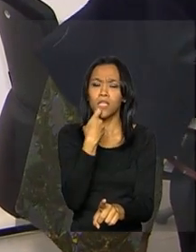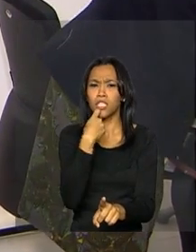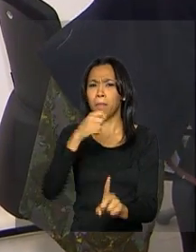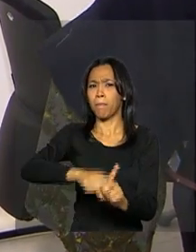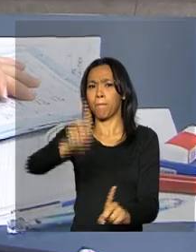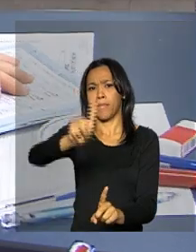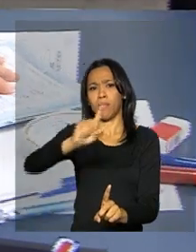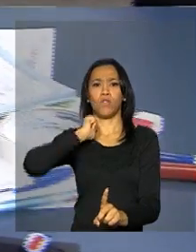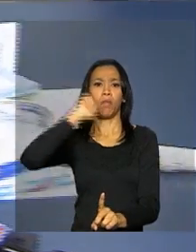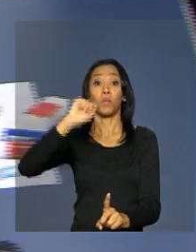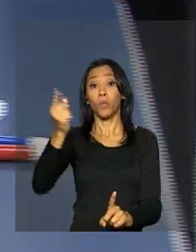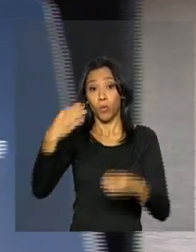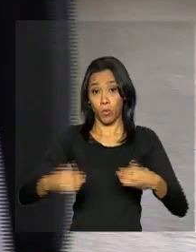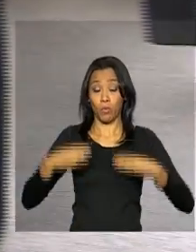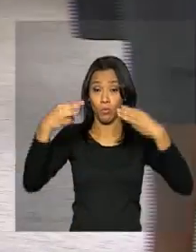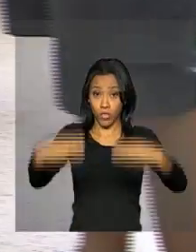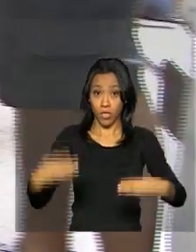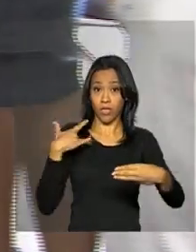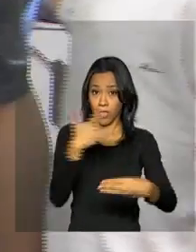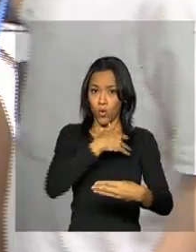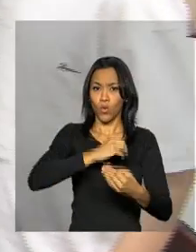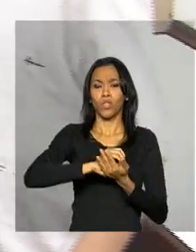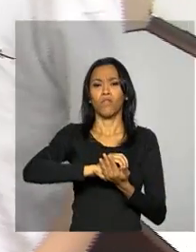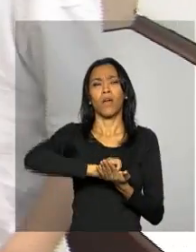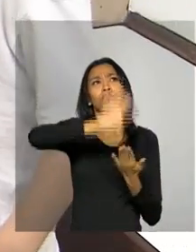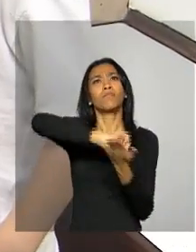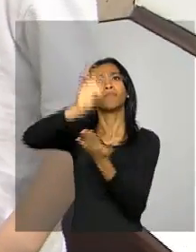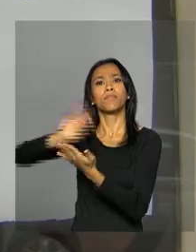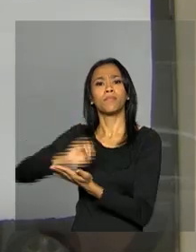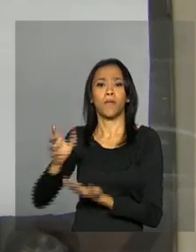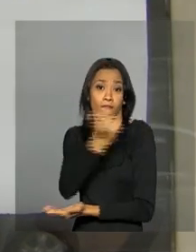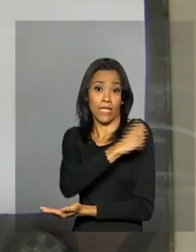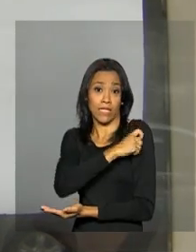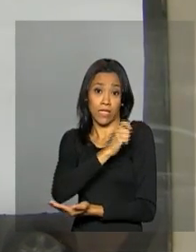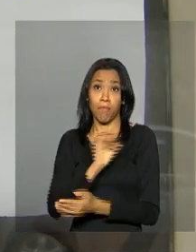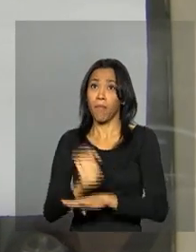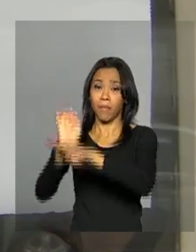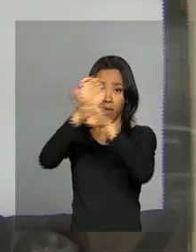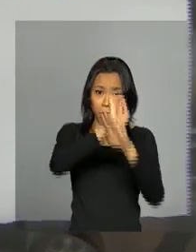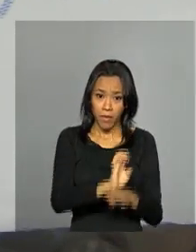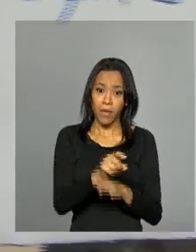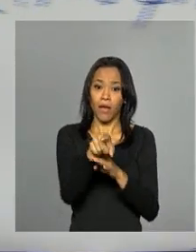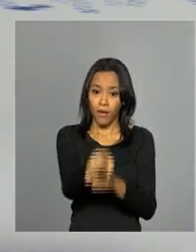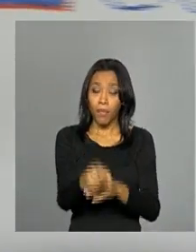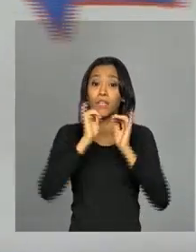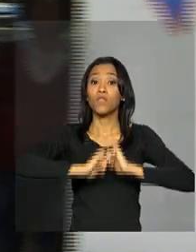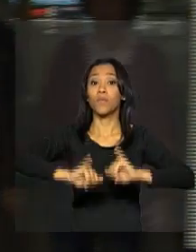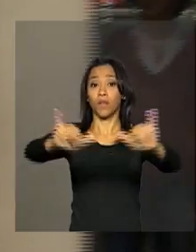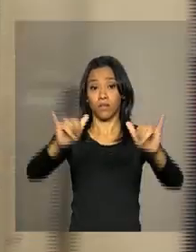1º de abril, o Ministério da Saúde vai enviar para todos os estados a vacina contra a gripe influenza para a campanha nacional